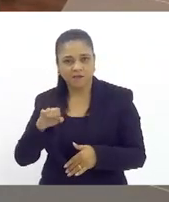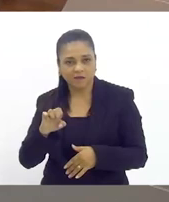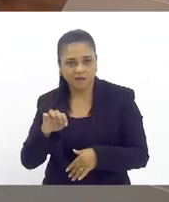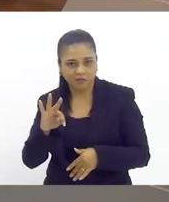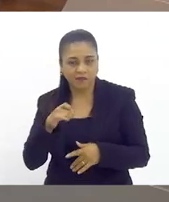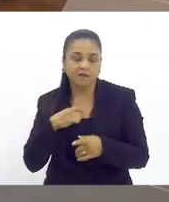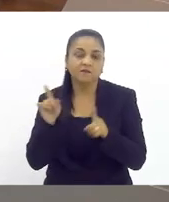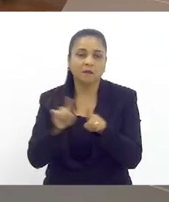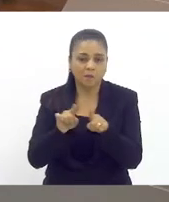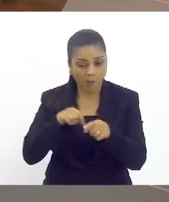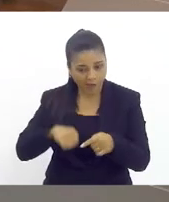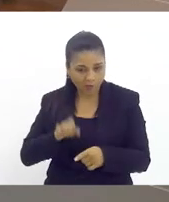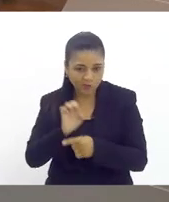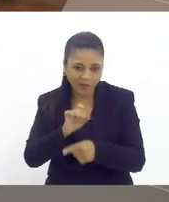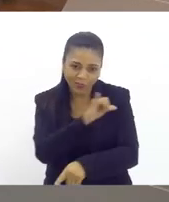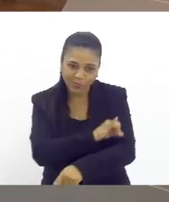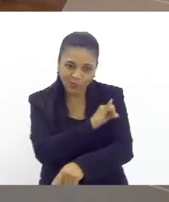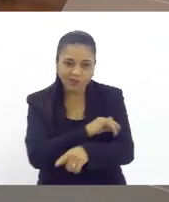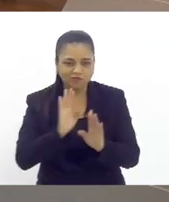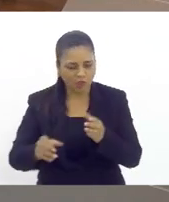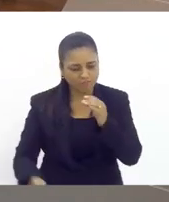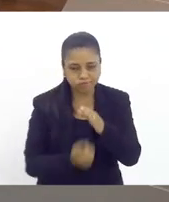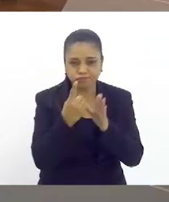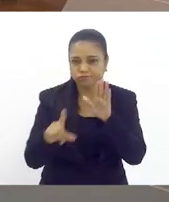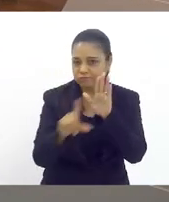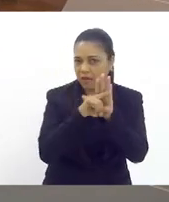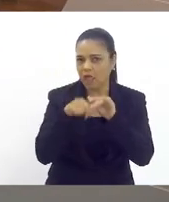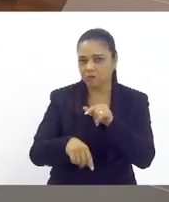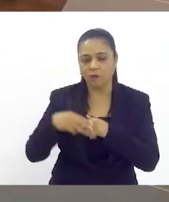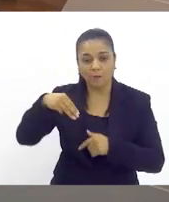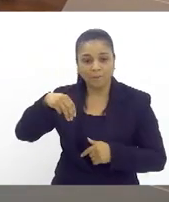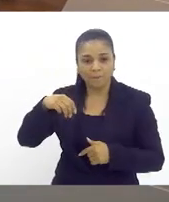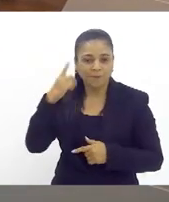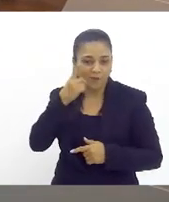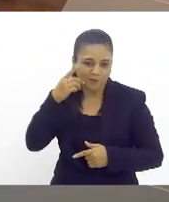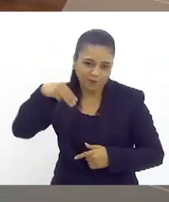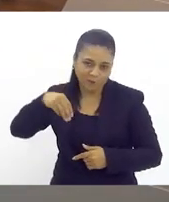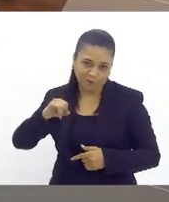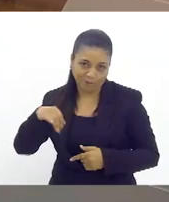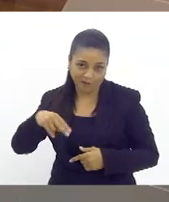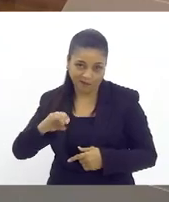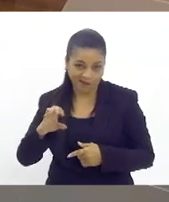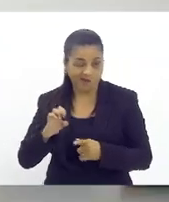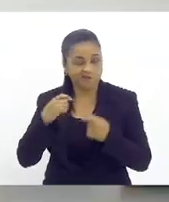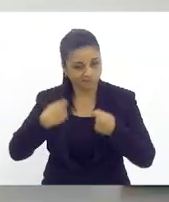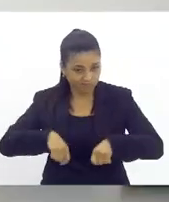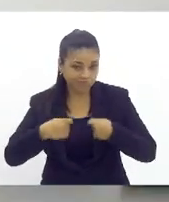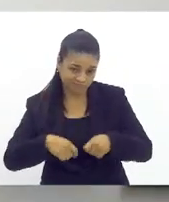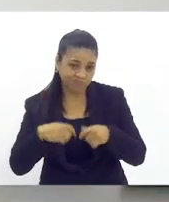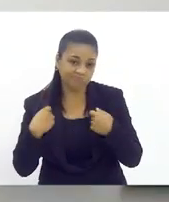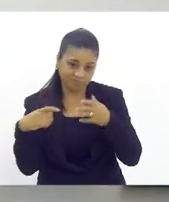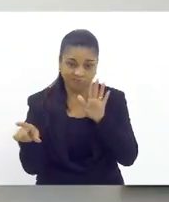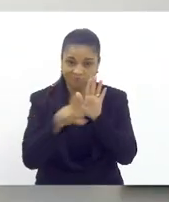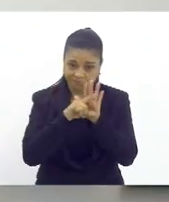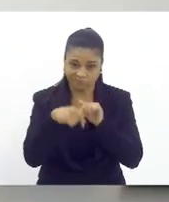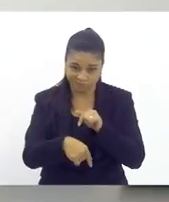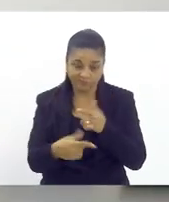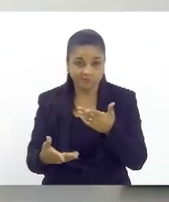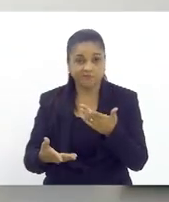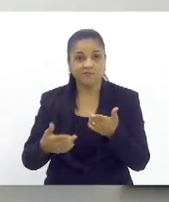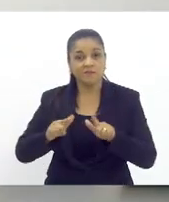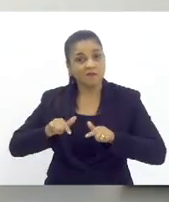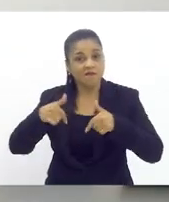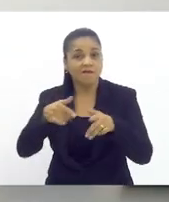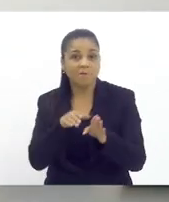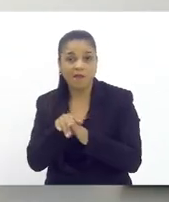possa puxar isso já que tem uma lei de autoria do próprio link que estabelece que isso é necessário e ainda pode